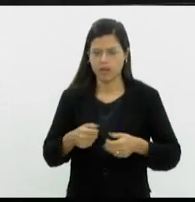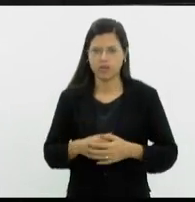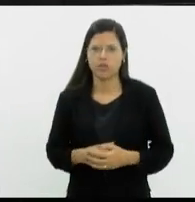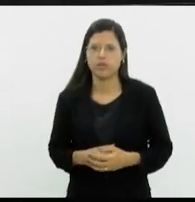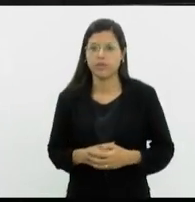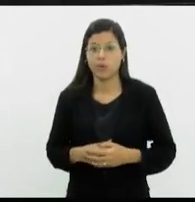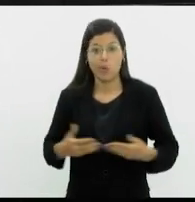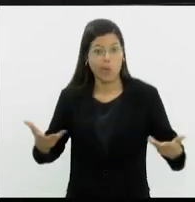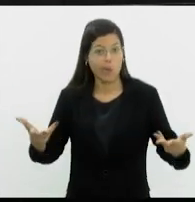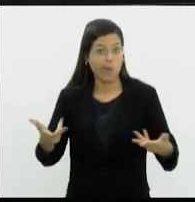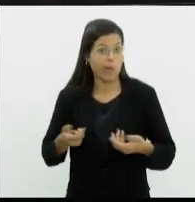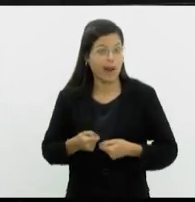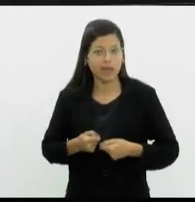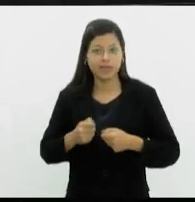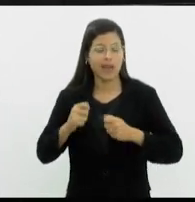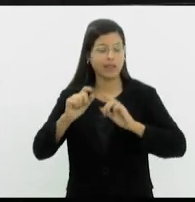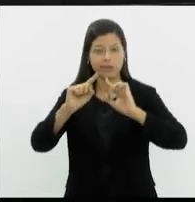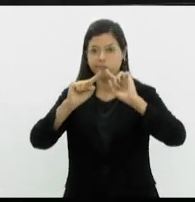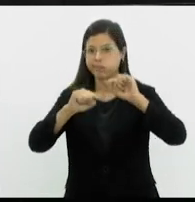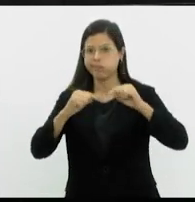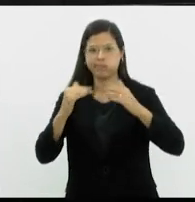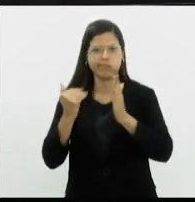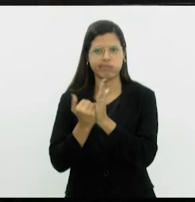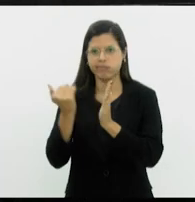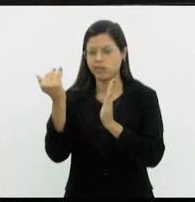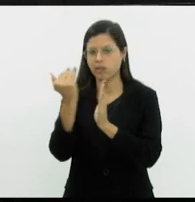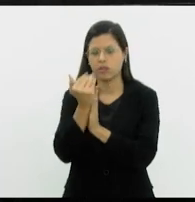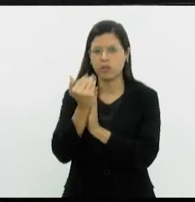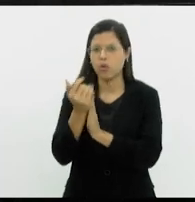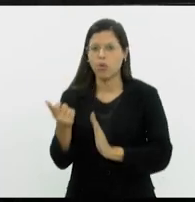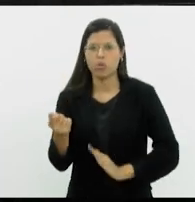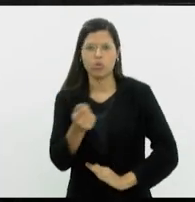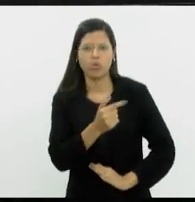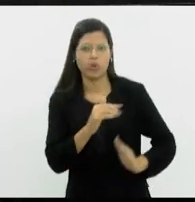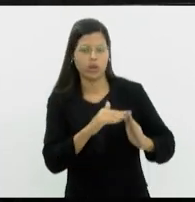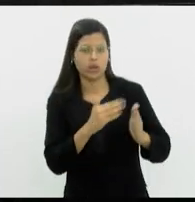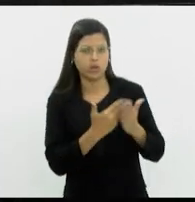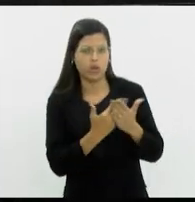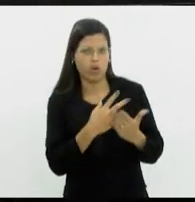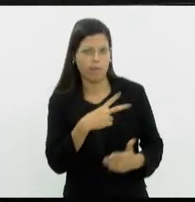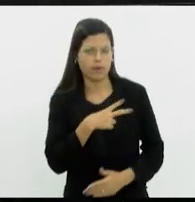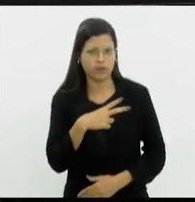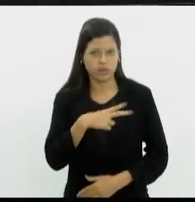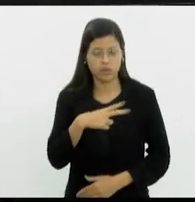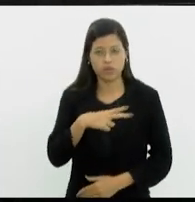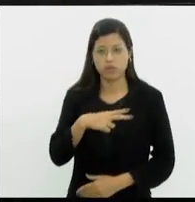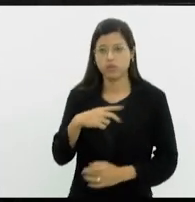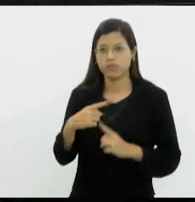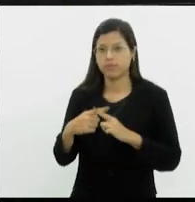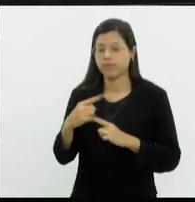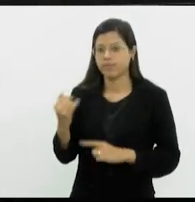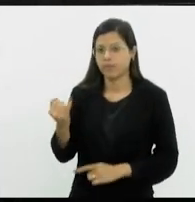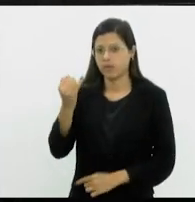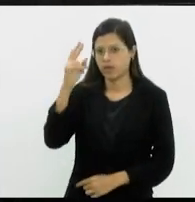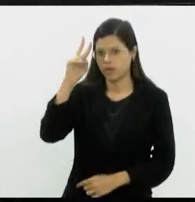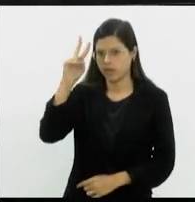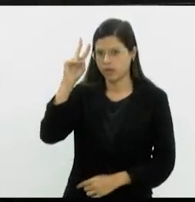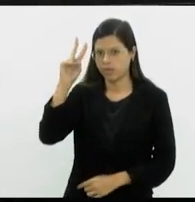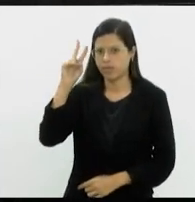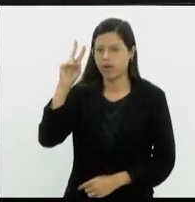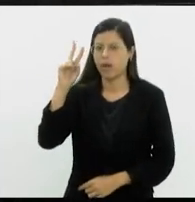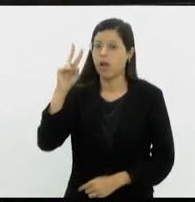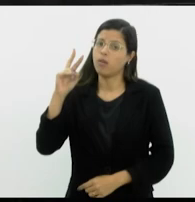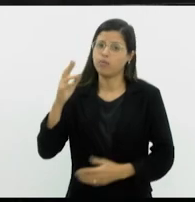com qualidade superior, inclusive, às escolas privadas. Porque é importante lembrar que quando se